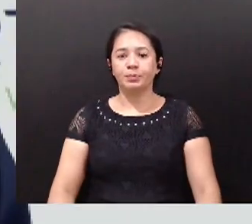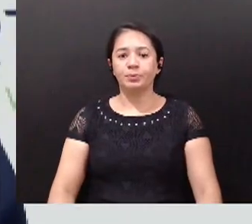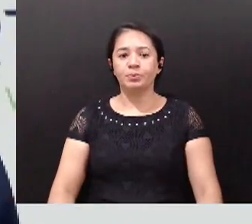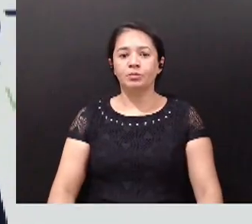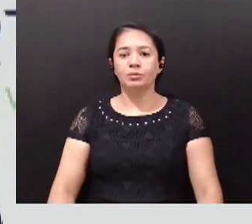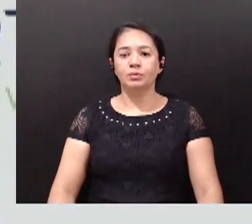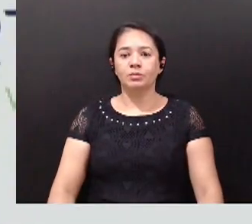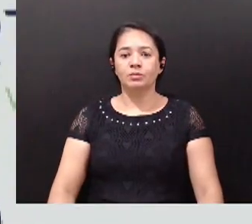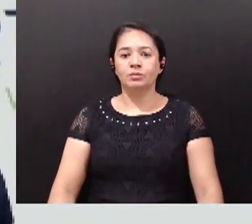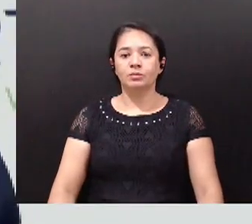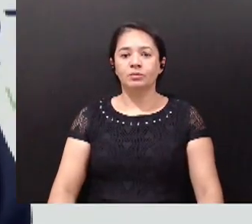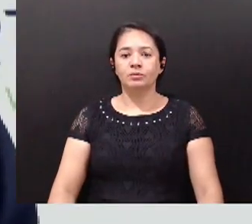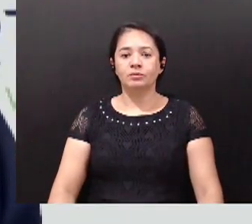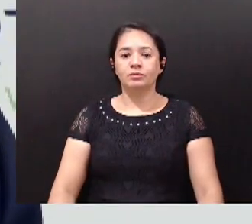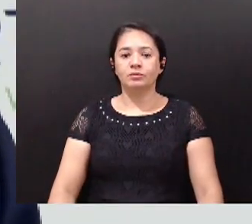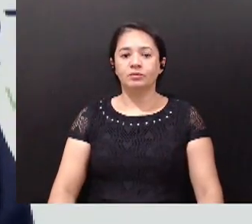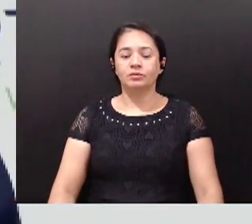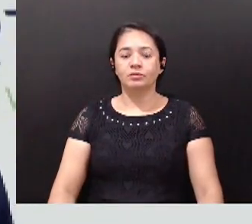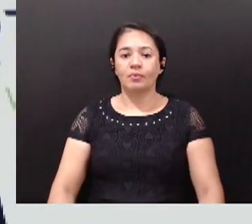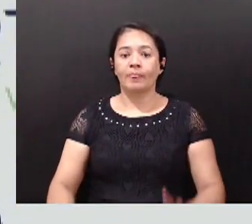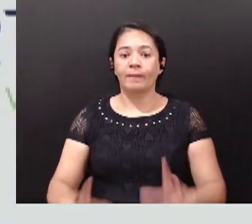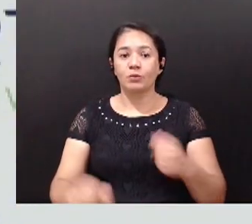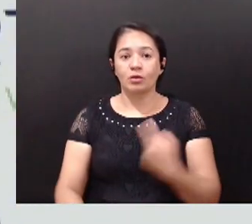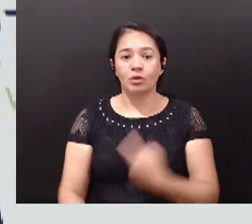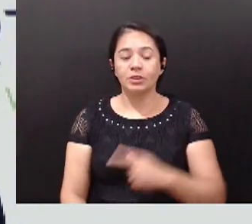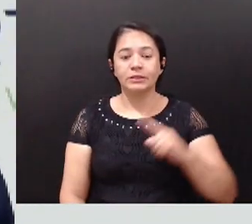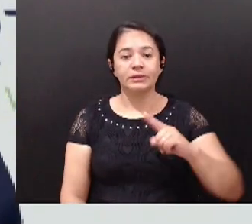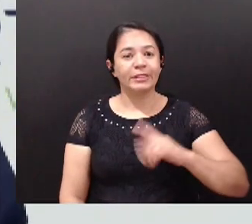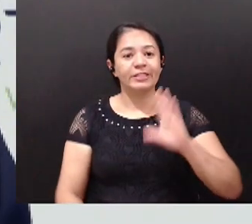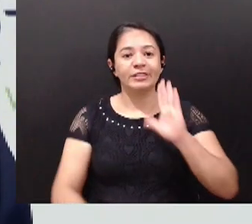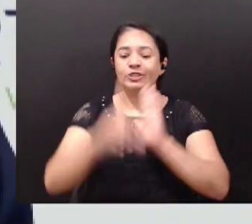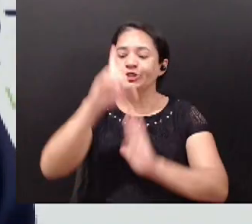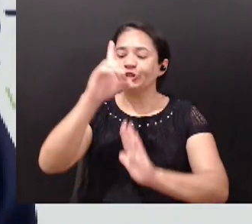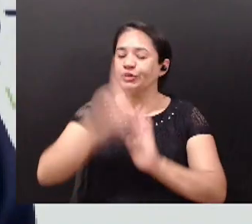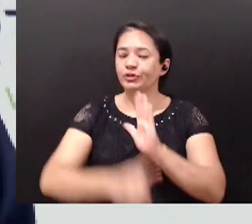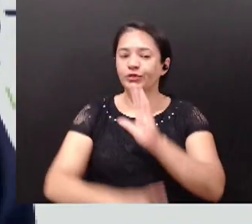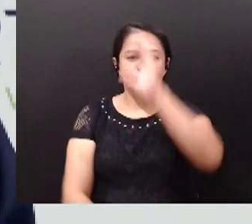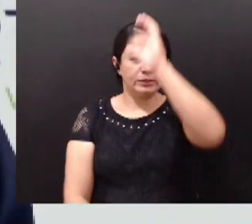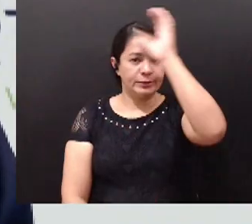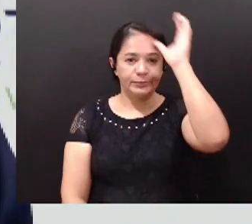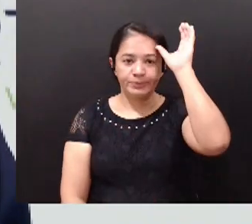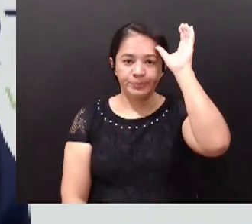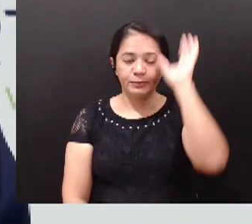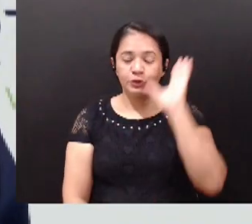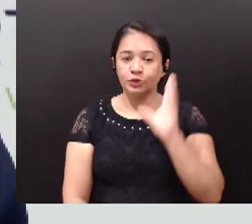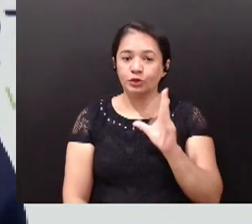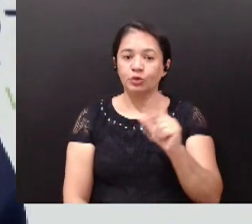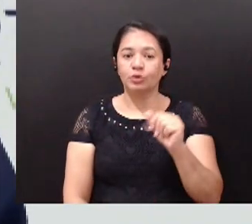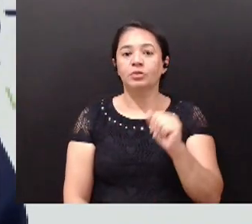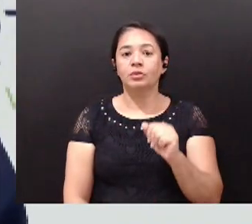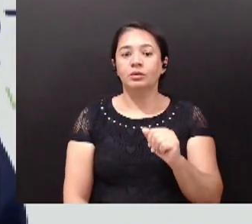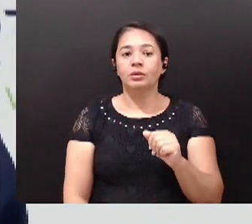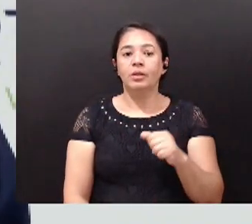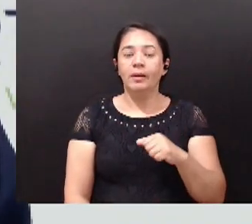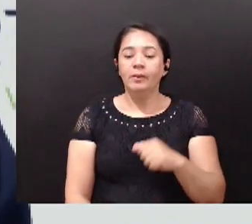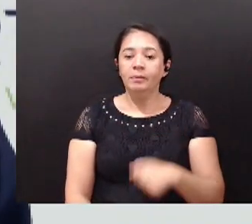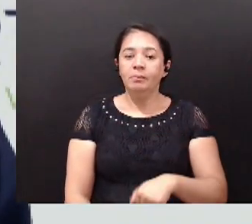Então, todos nós temos o direito, né, do consumidor. Ele é mais uma lei que